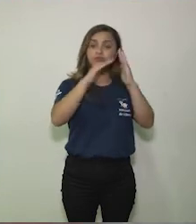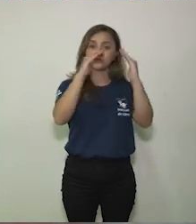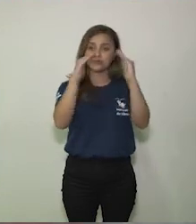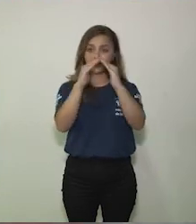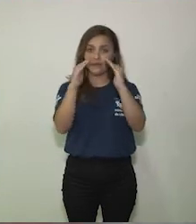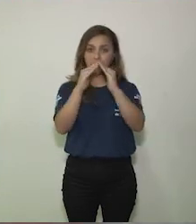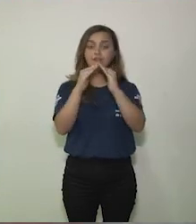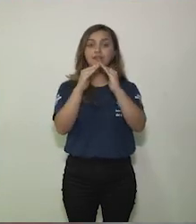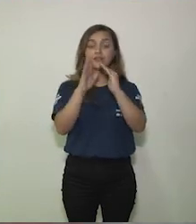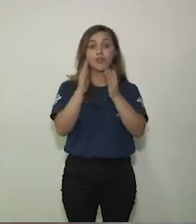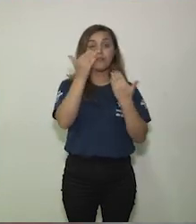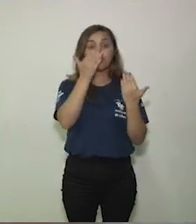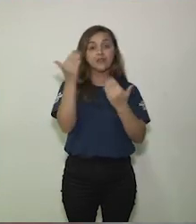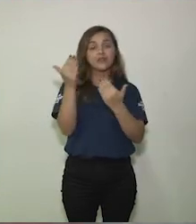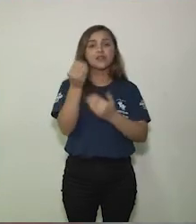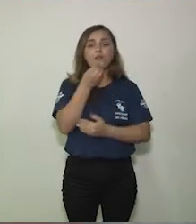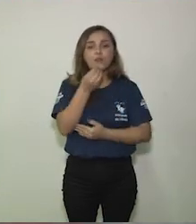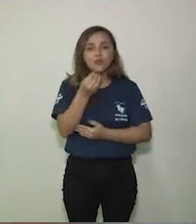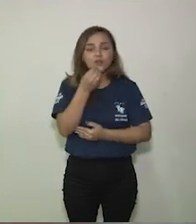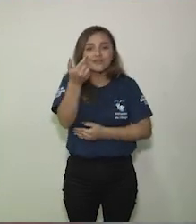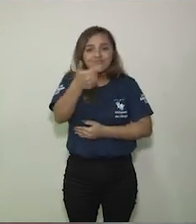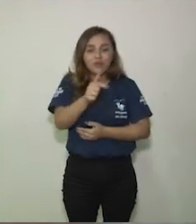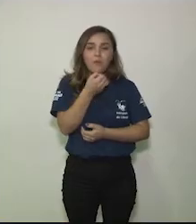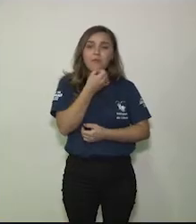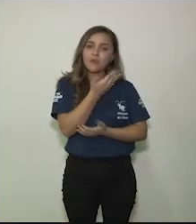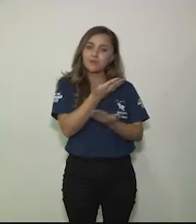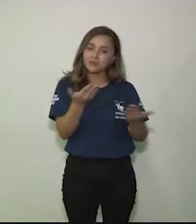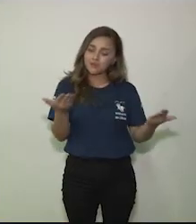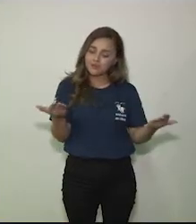agradecer mais uma vez a oportunidade. Bom dia a todos.